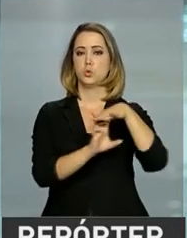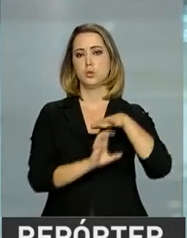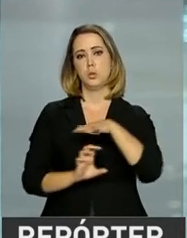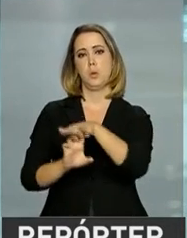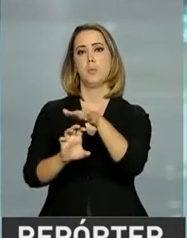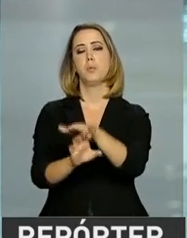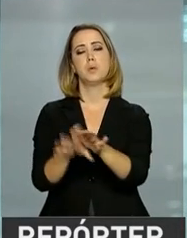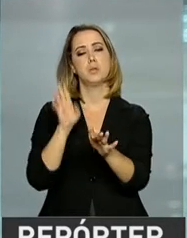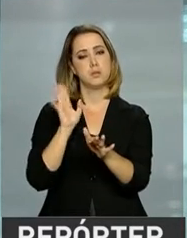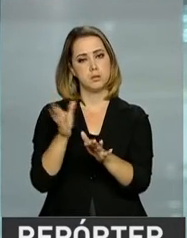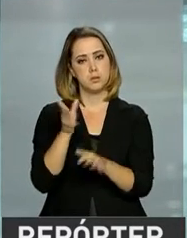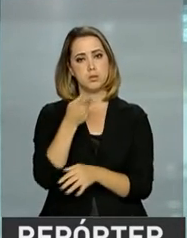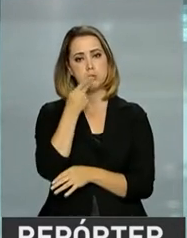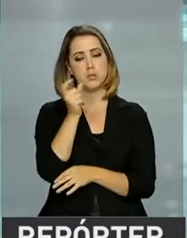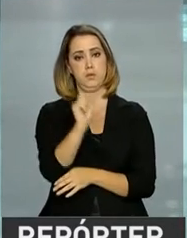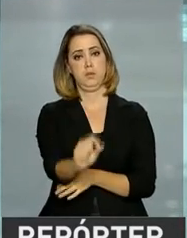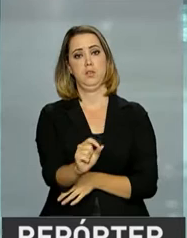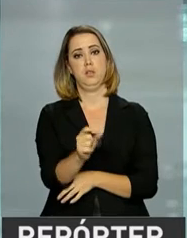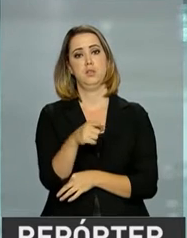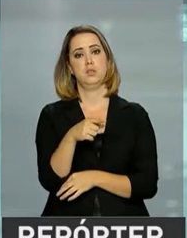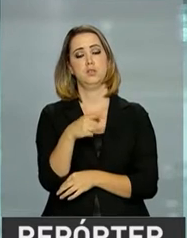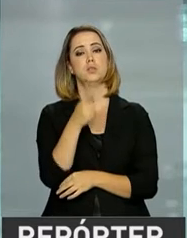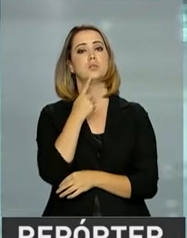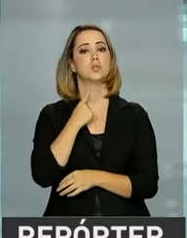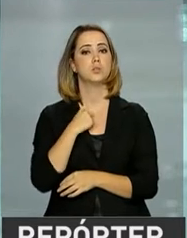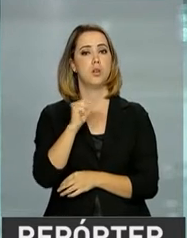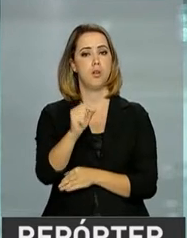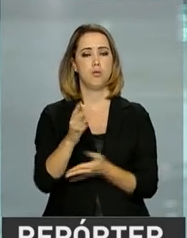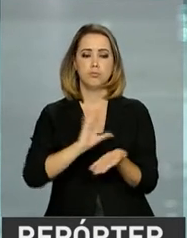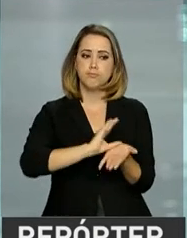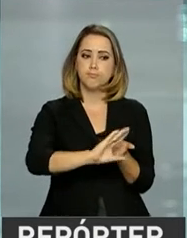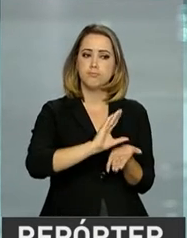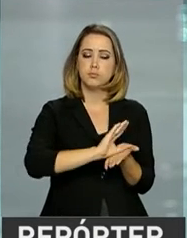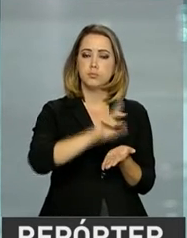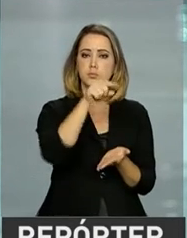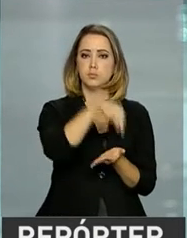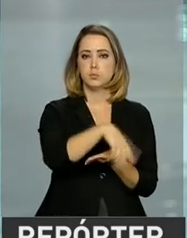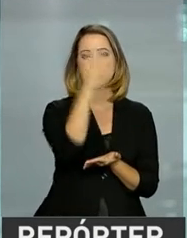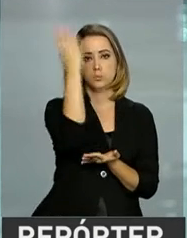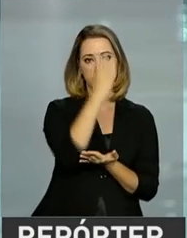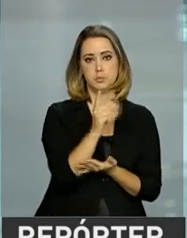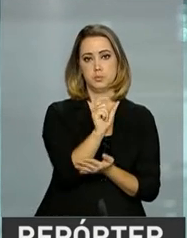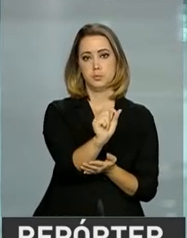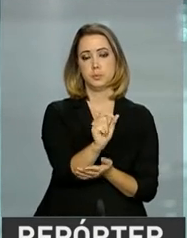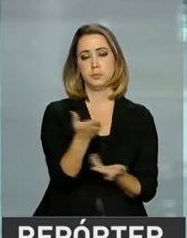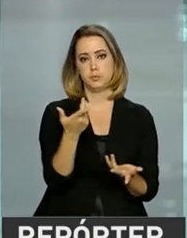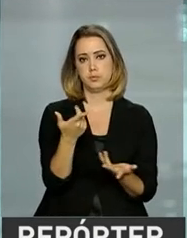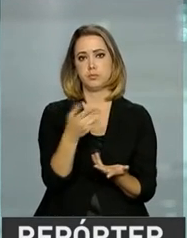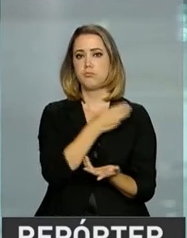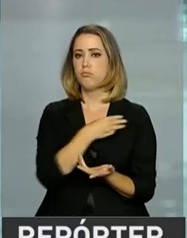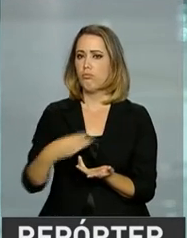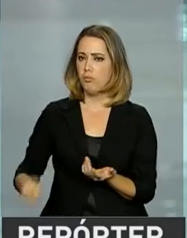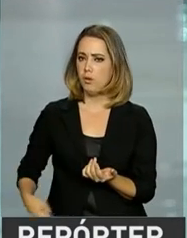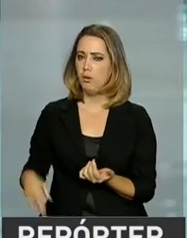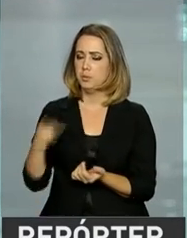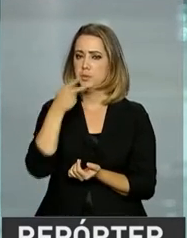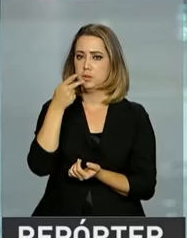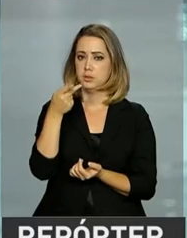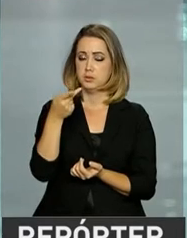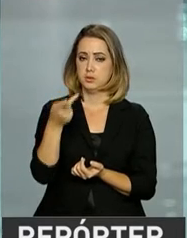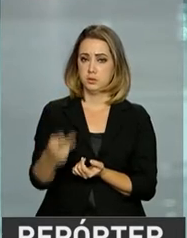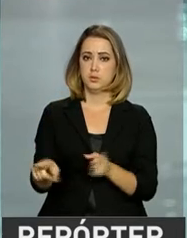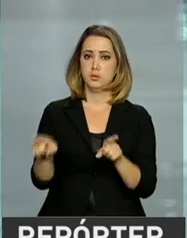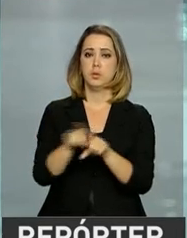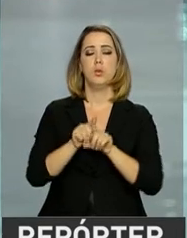manifestaram a mulheres a vontade de investir aqui no brasil segundo o ministro da fazenda isso é